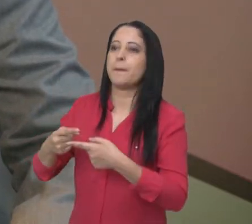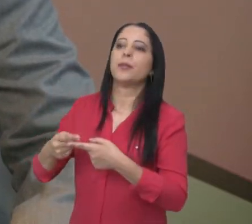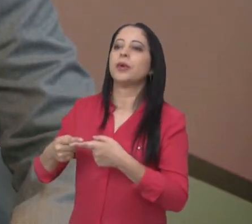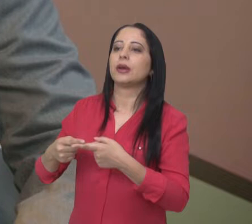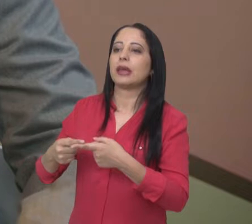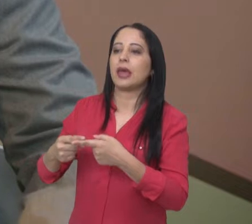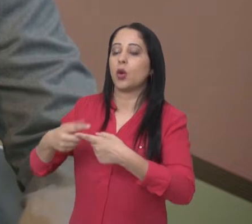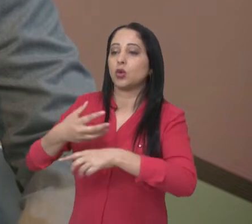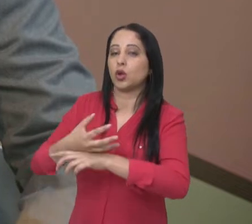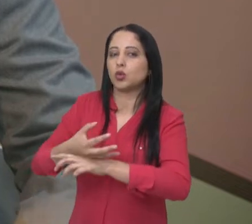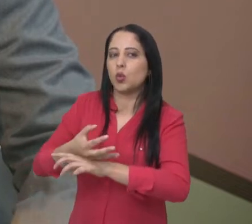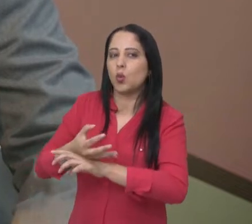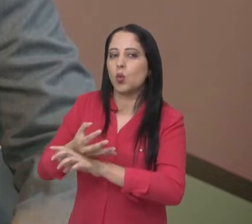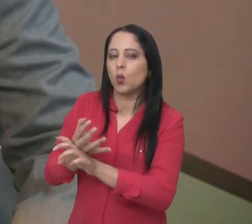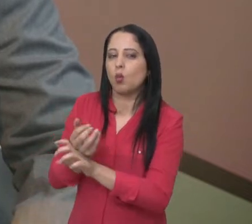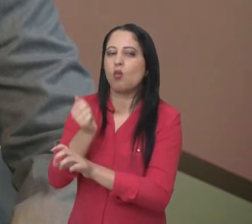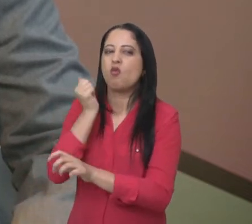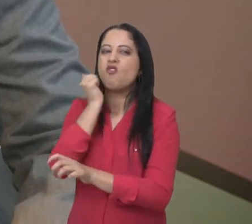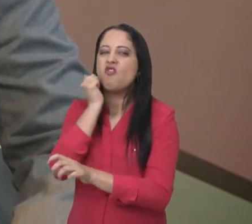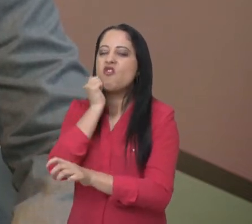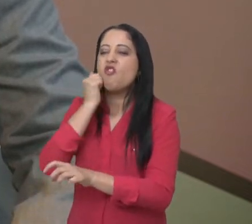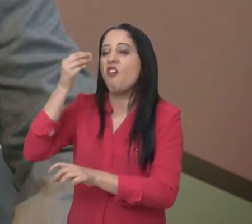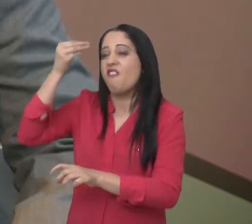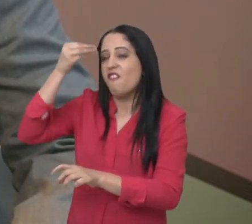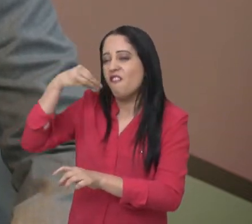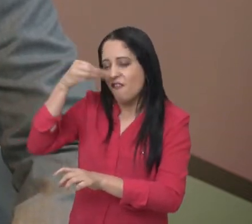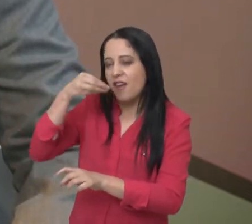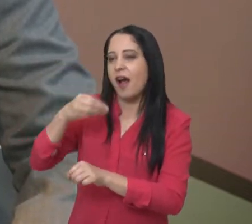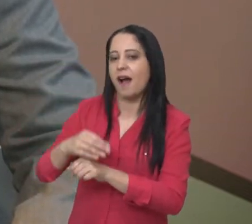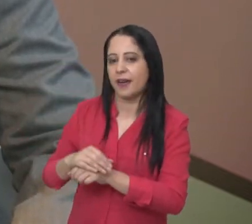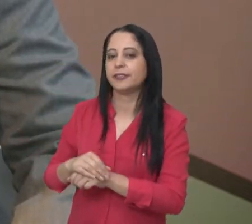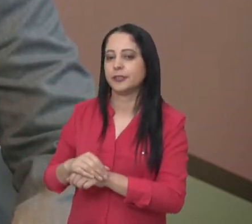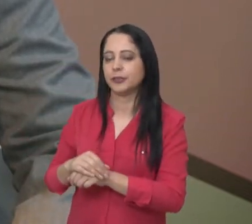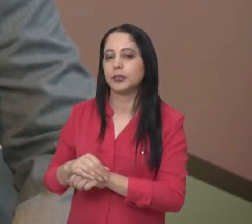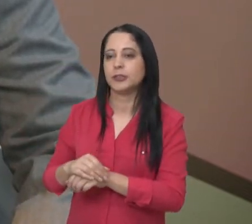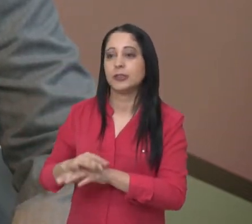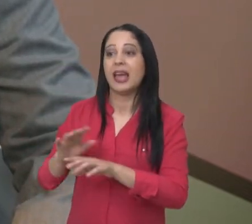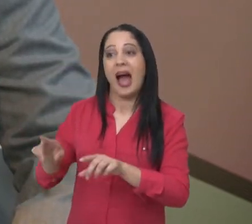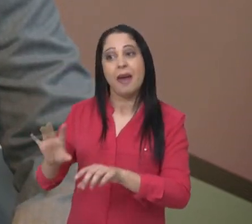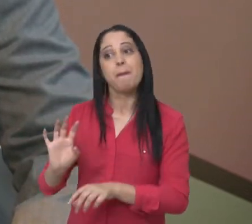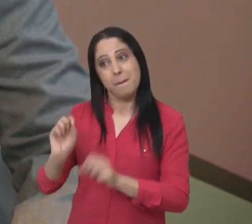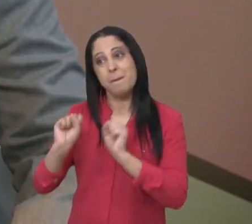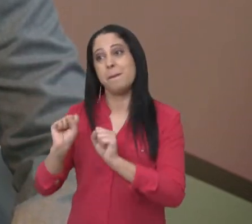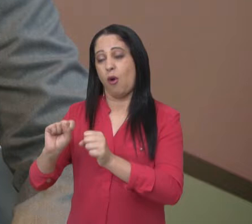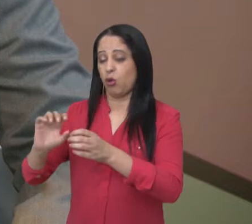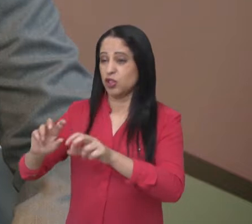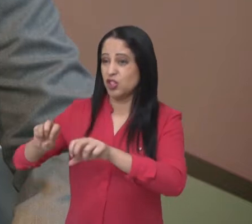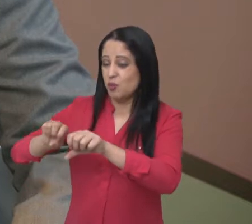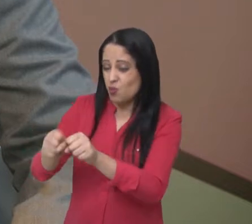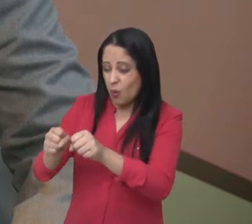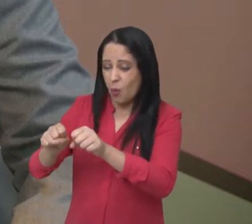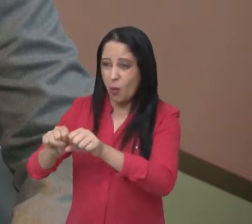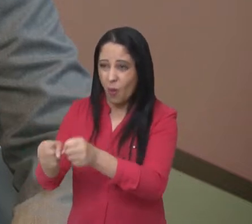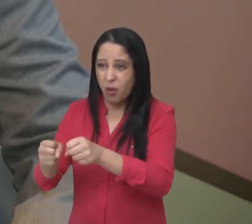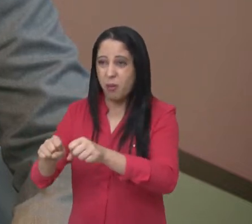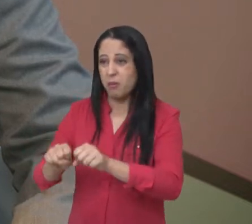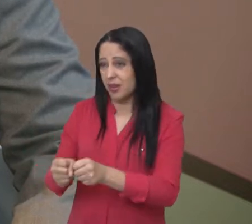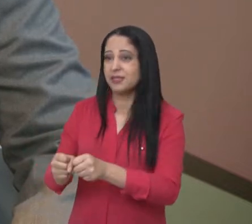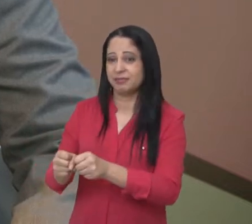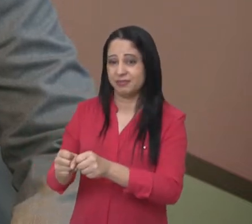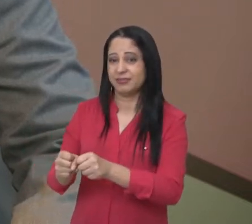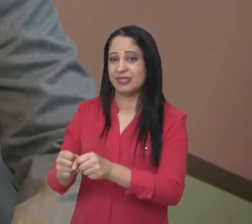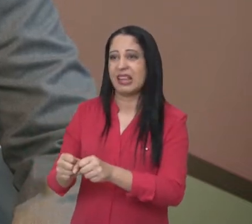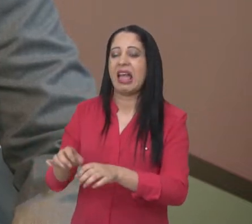da coluna, tornando a coluna muito frágil e muito suscetível a fraturas, mesmo com um trauma que a gente não considera de